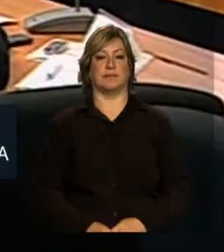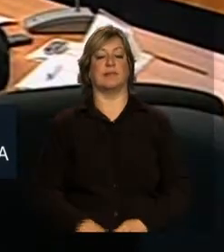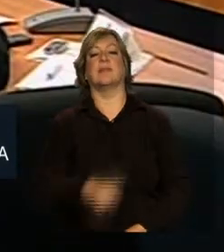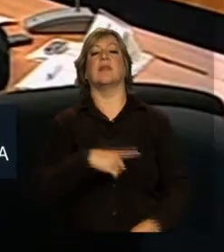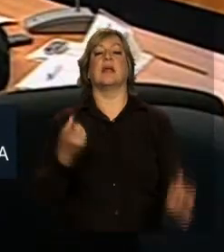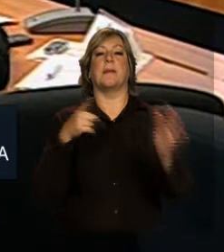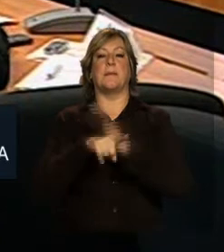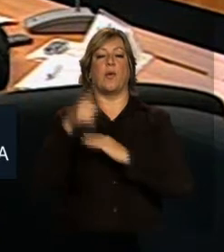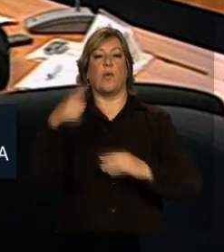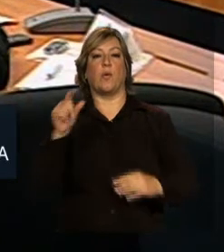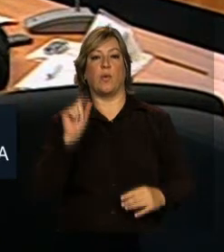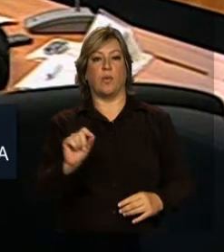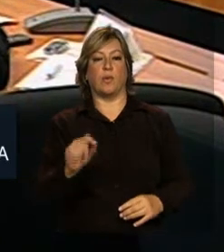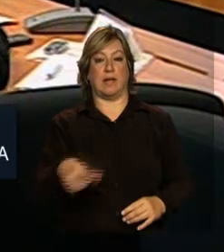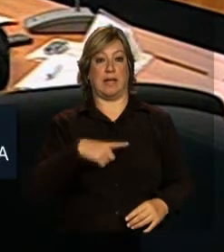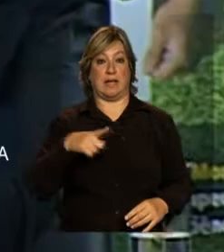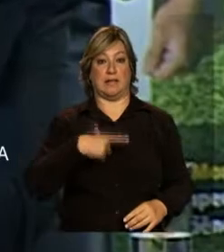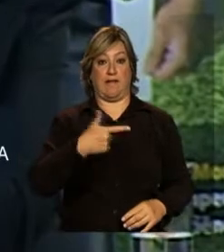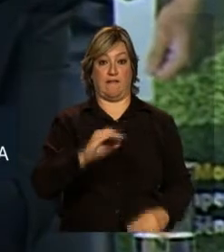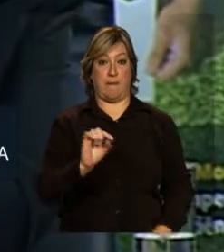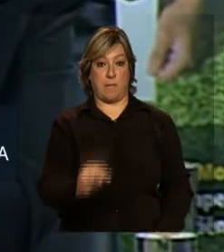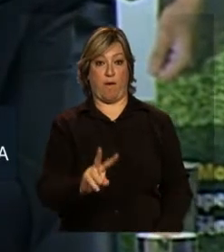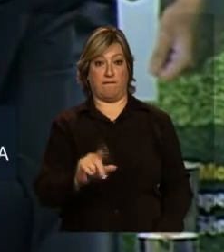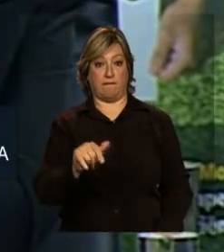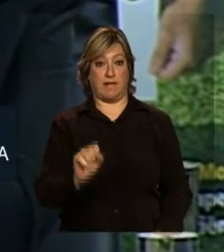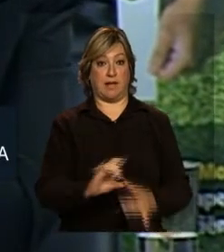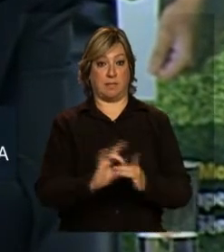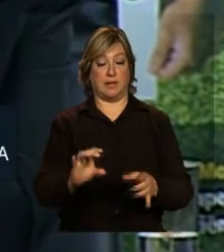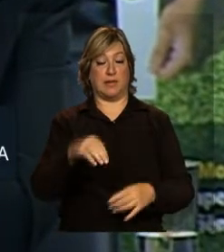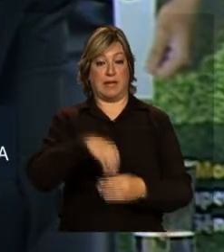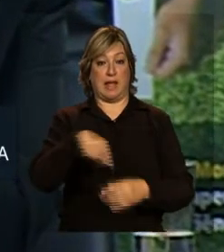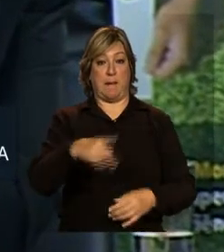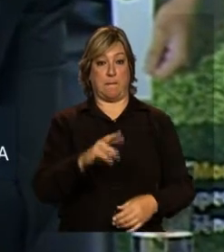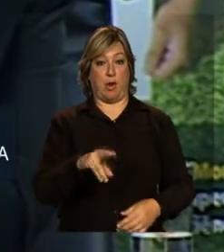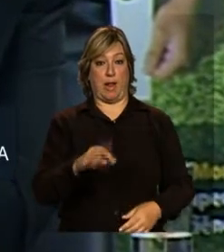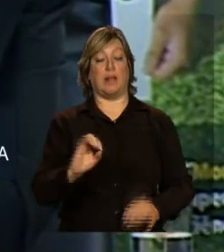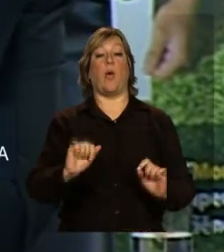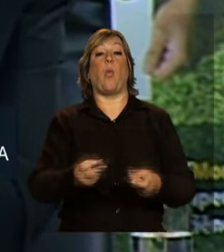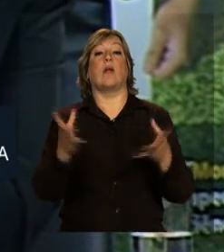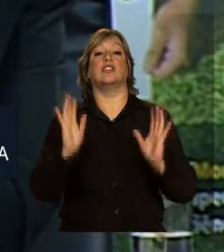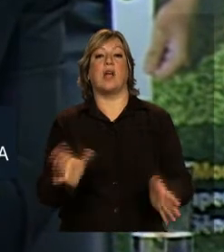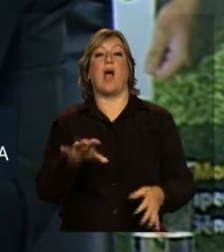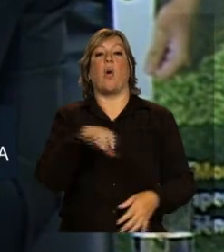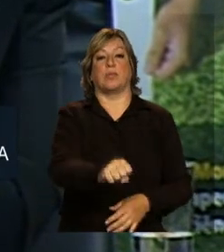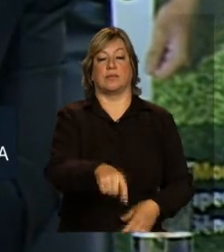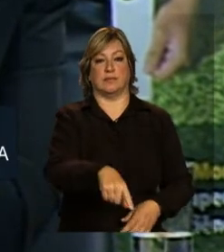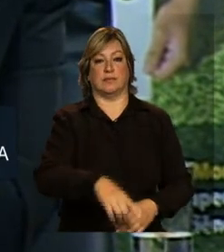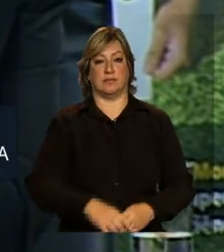se, das 20 mil vagas disponíveis no Pronatec, quantas foram ocupadas, se você já tem esse